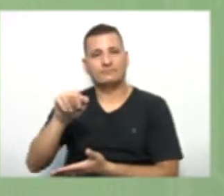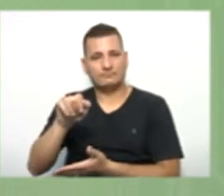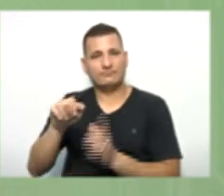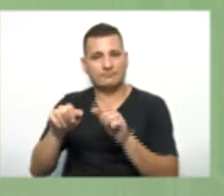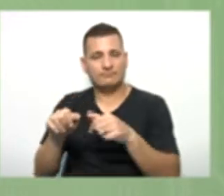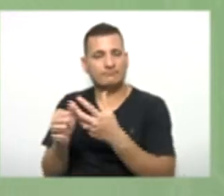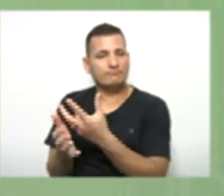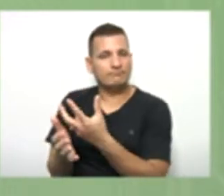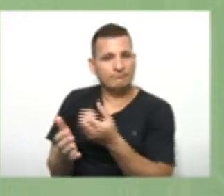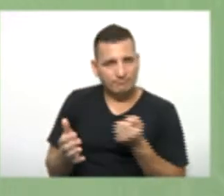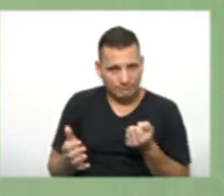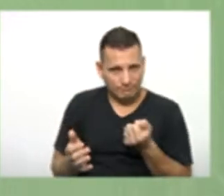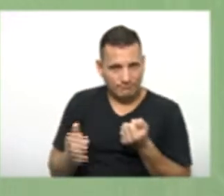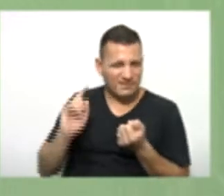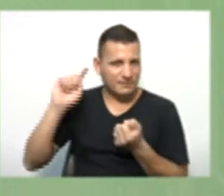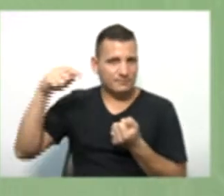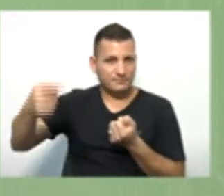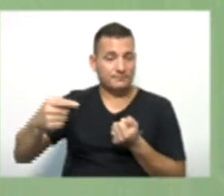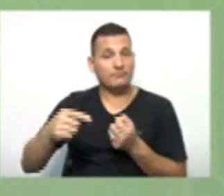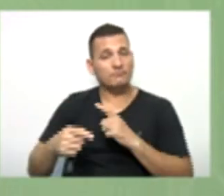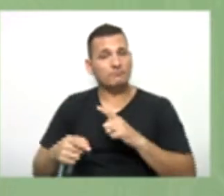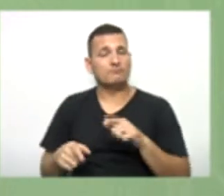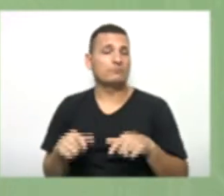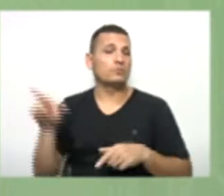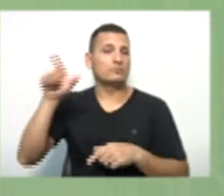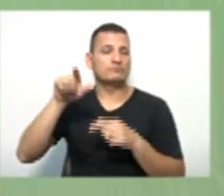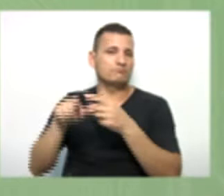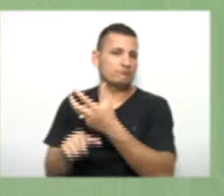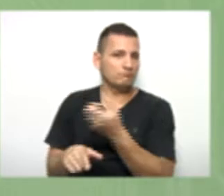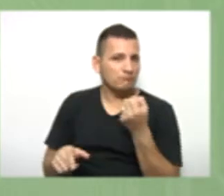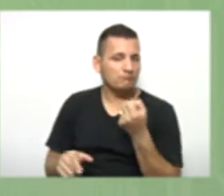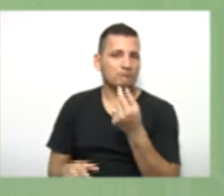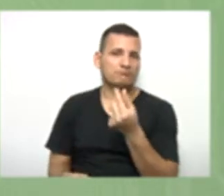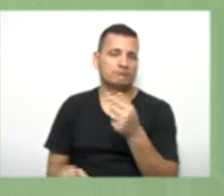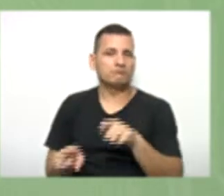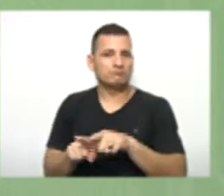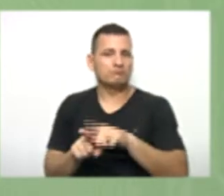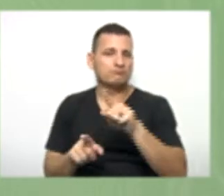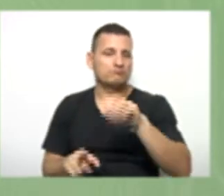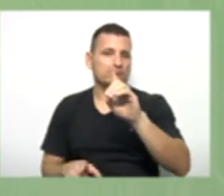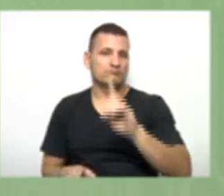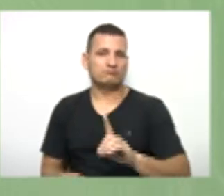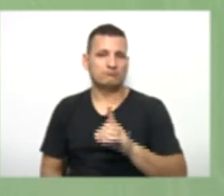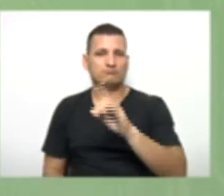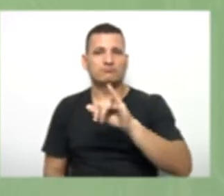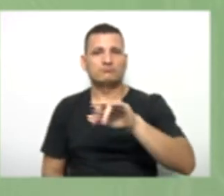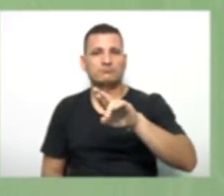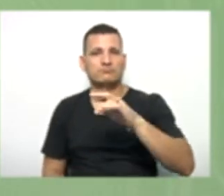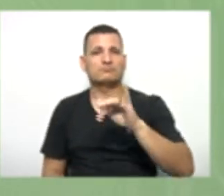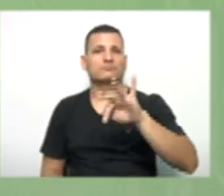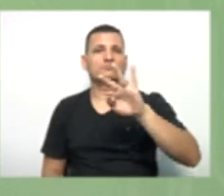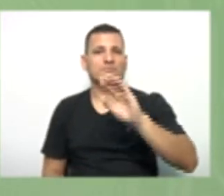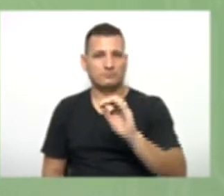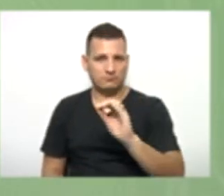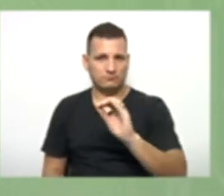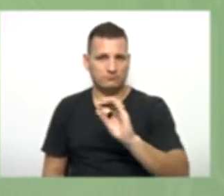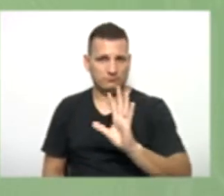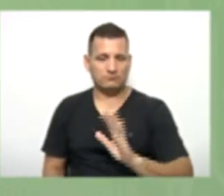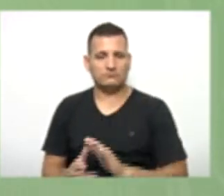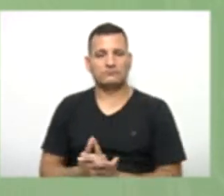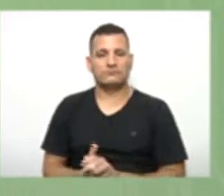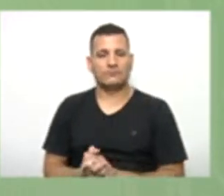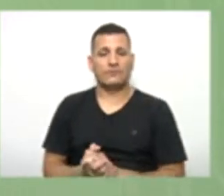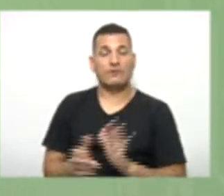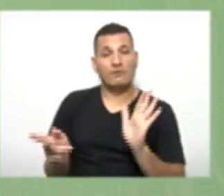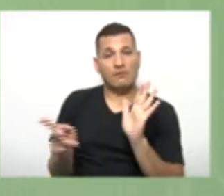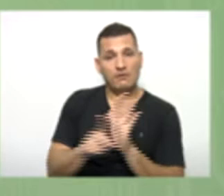também outros valores a receber que é considerado direito. E o patrimônio líquido, no valor aqui